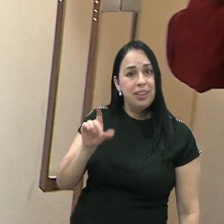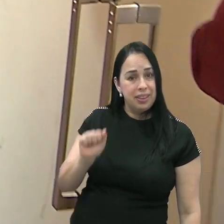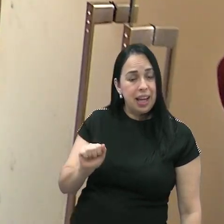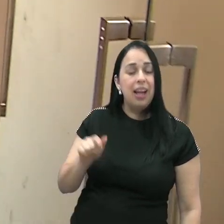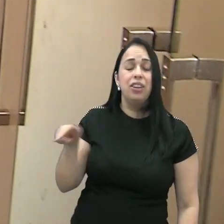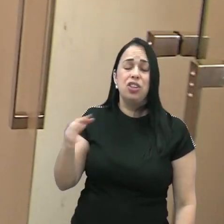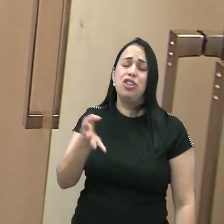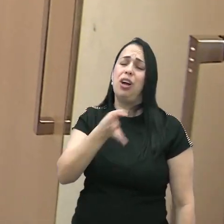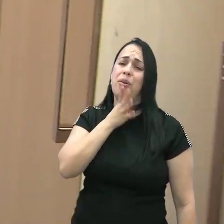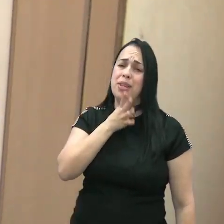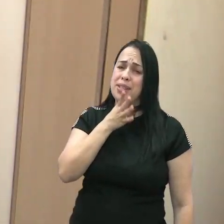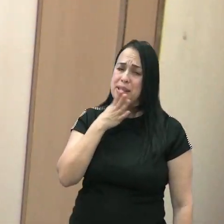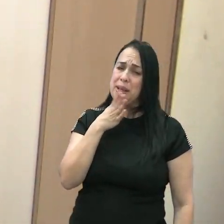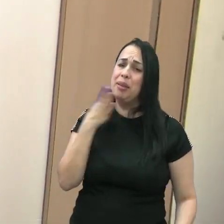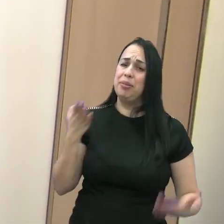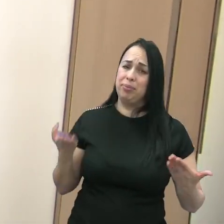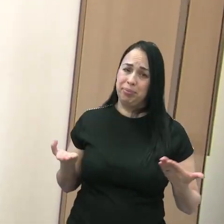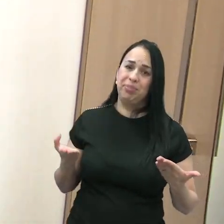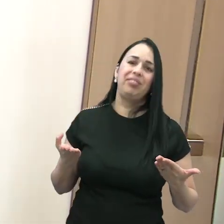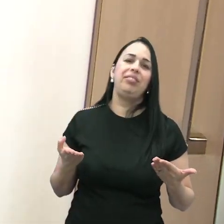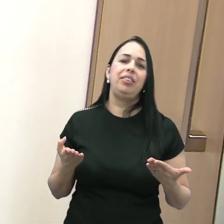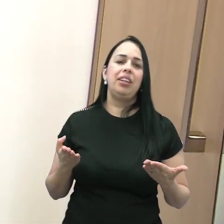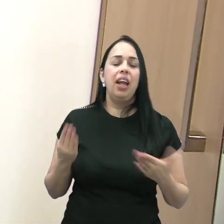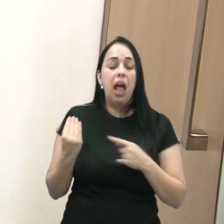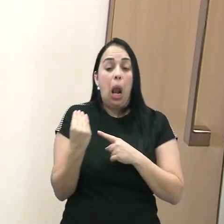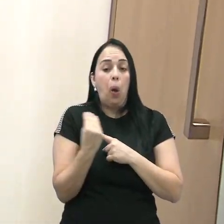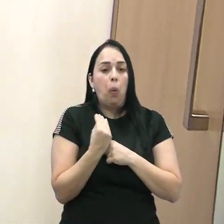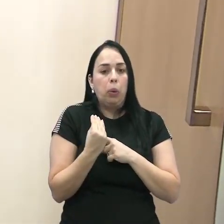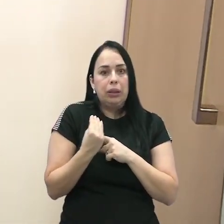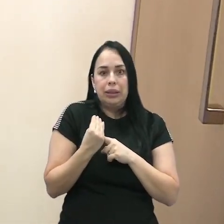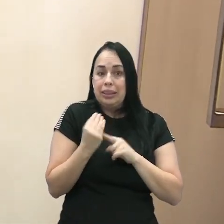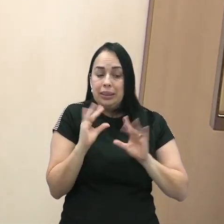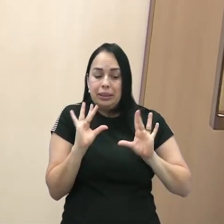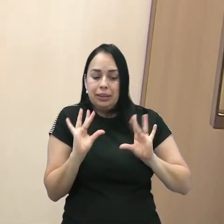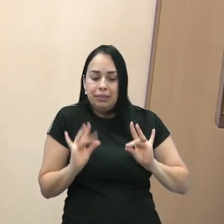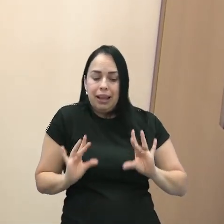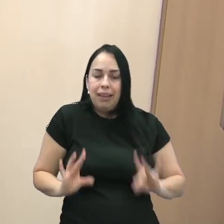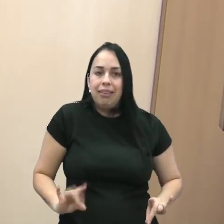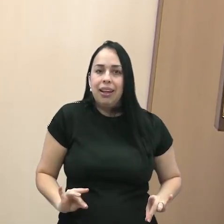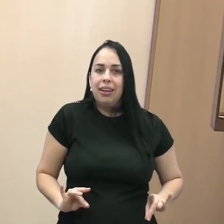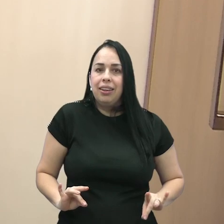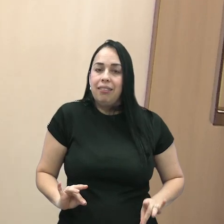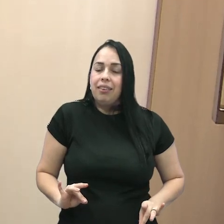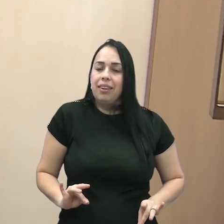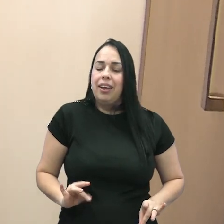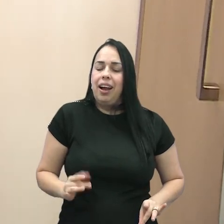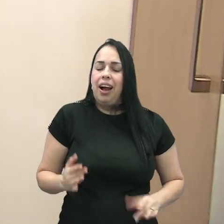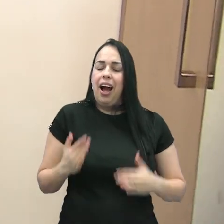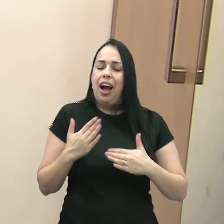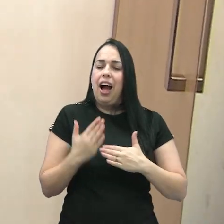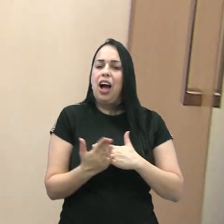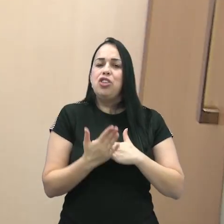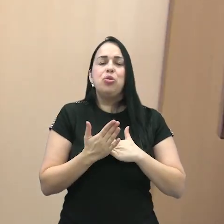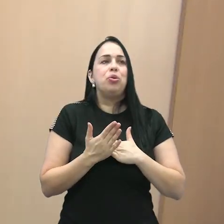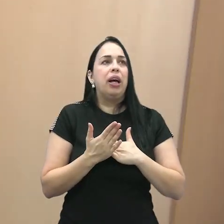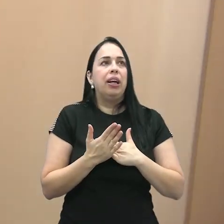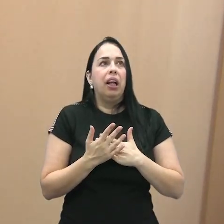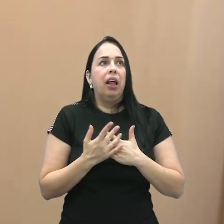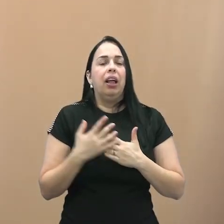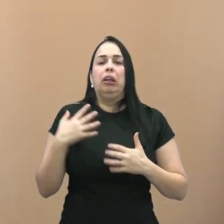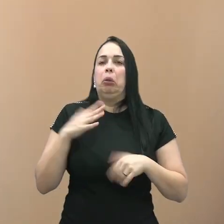que conhecemos no início da reportagem. Pequenos cuidados que ajudam a curtir o outono